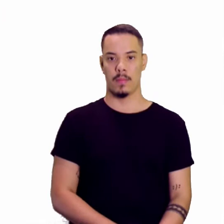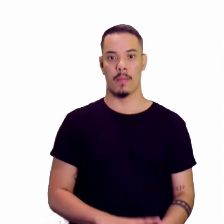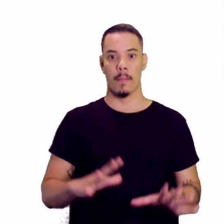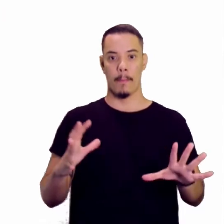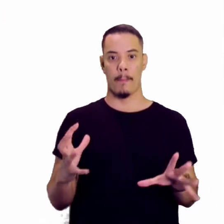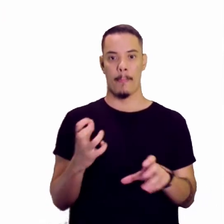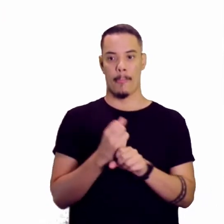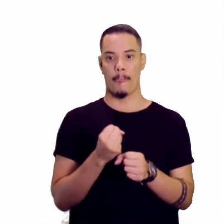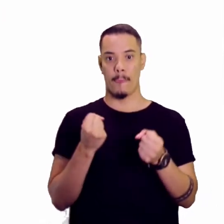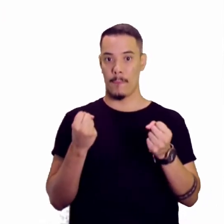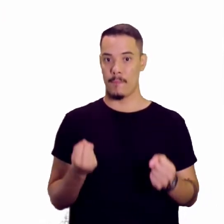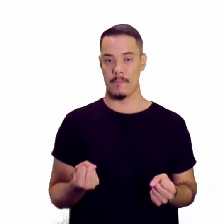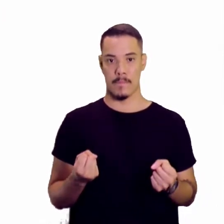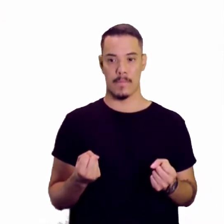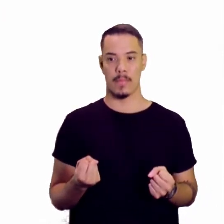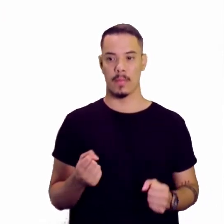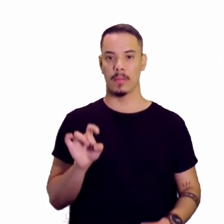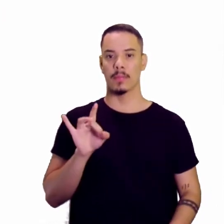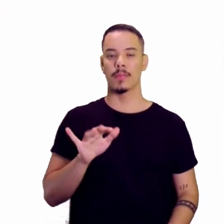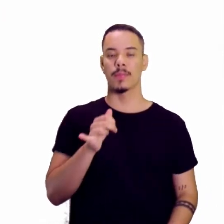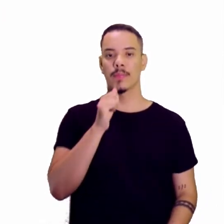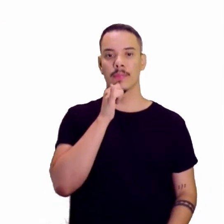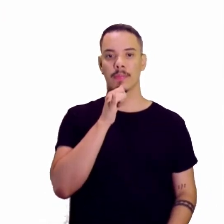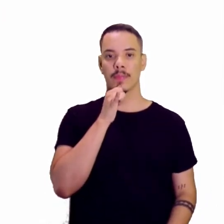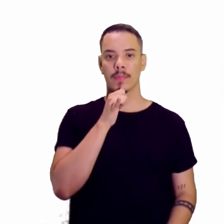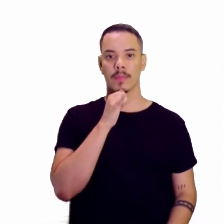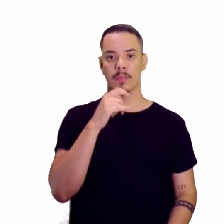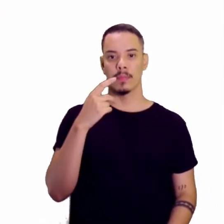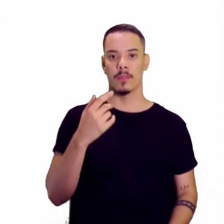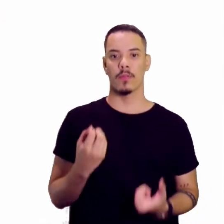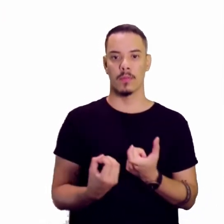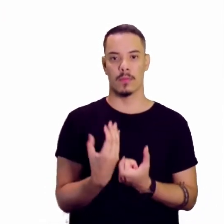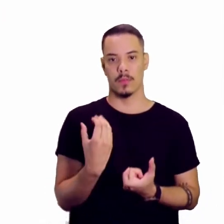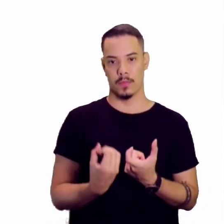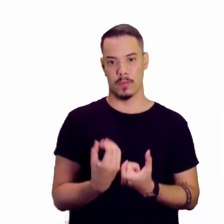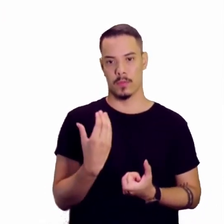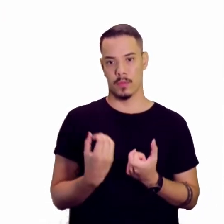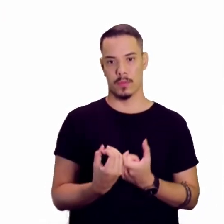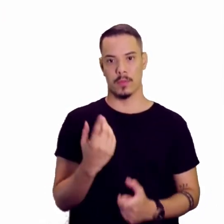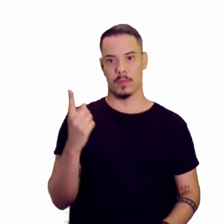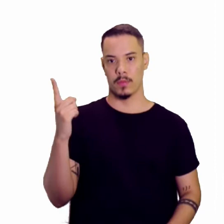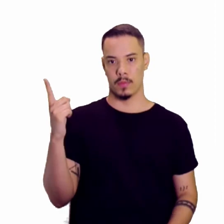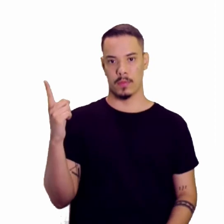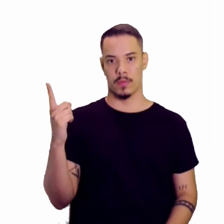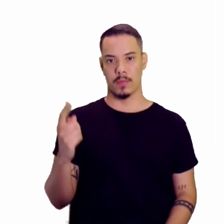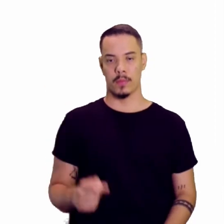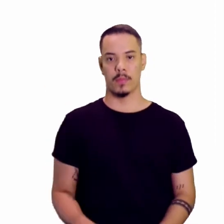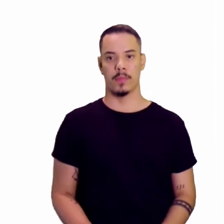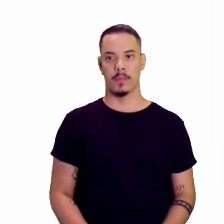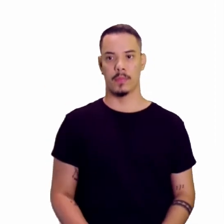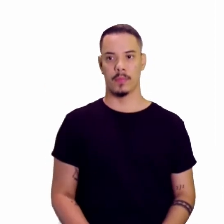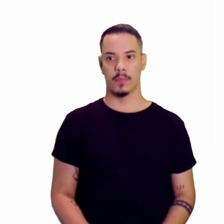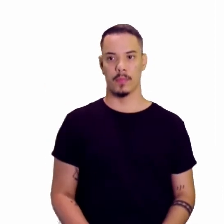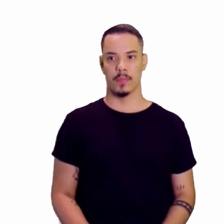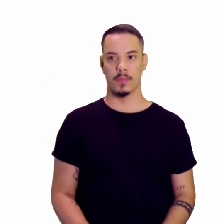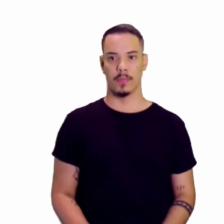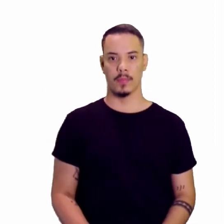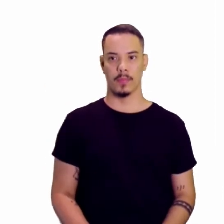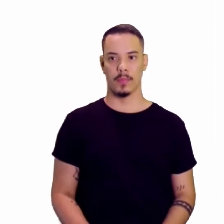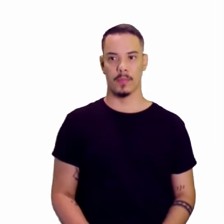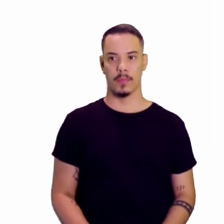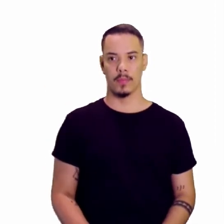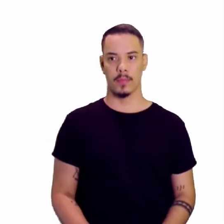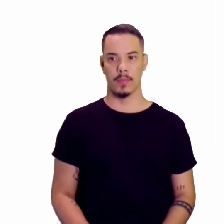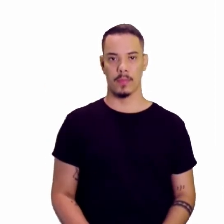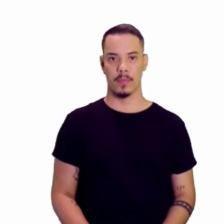peso... Olha aí, nós temos aí P igual a mg. Então, P' é igual a M' vezes G, né? Exato.